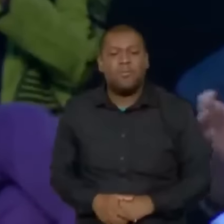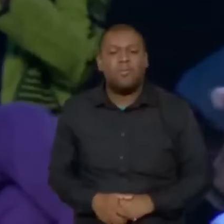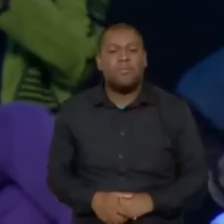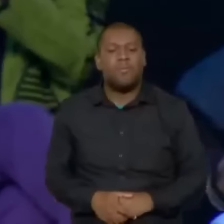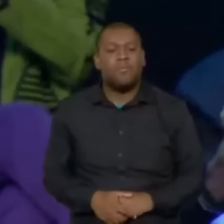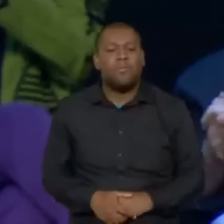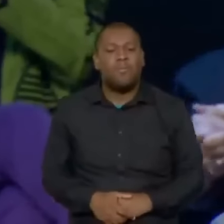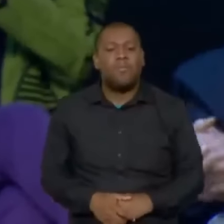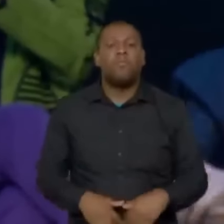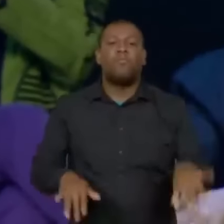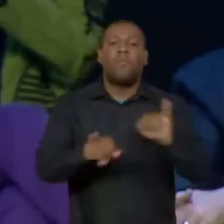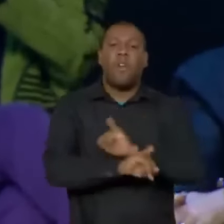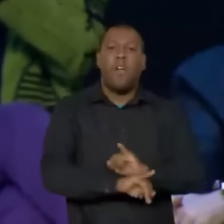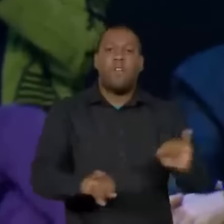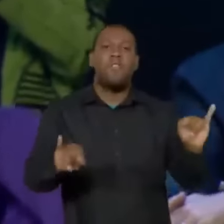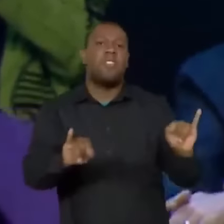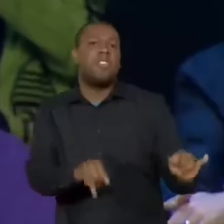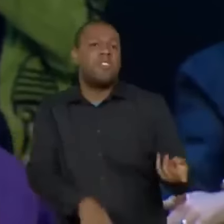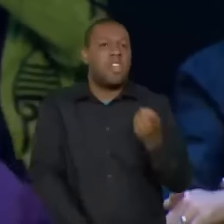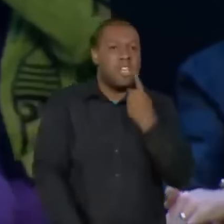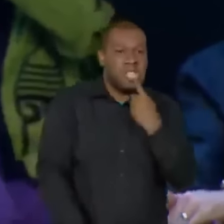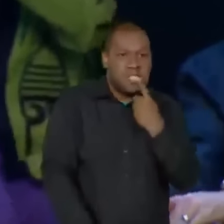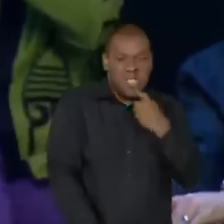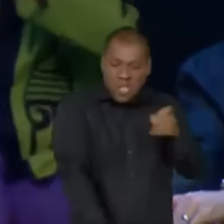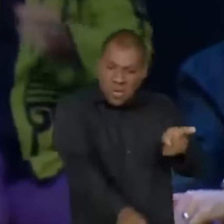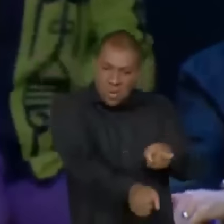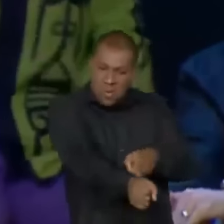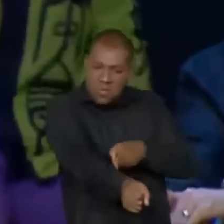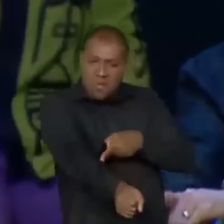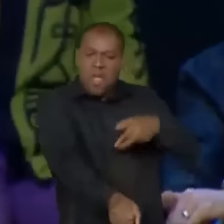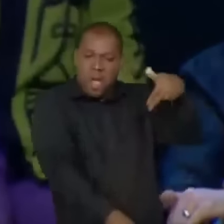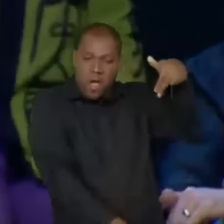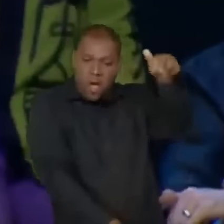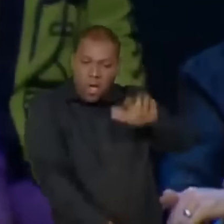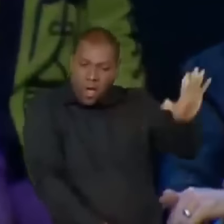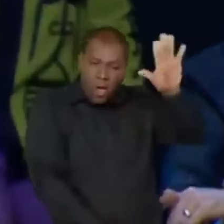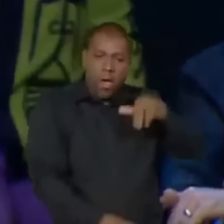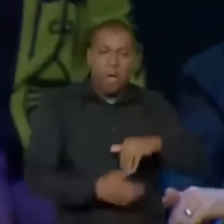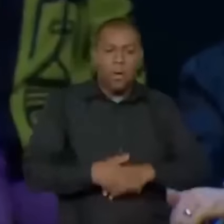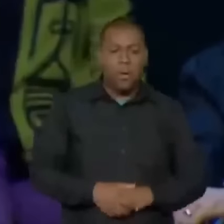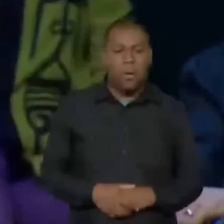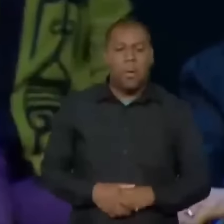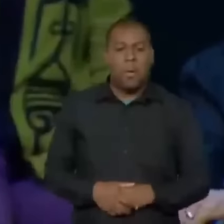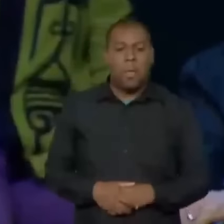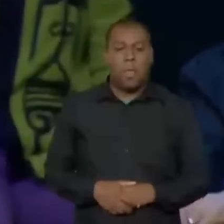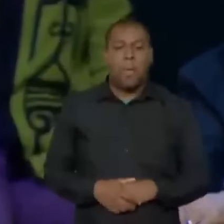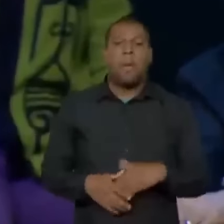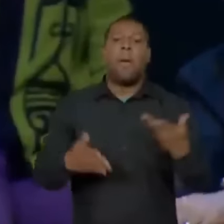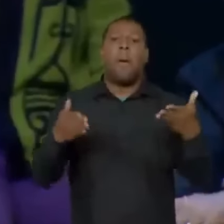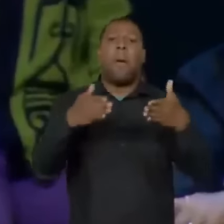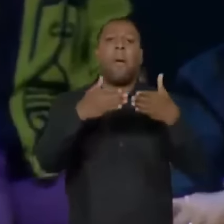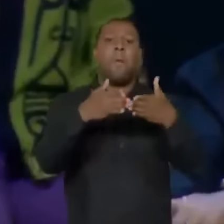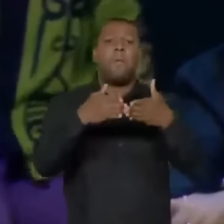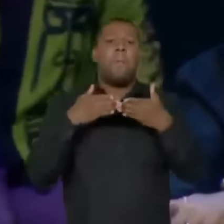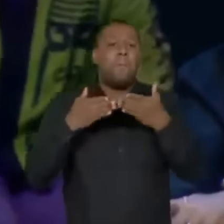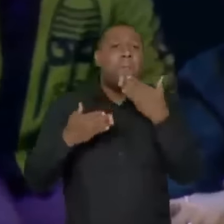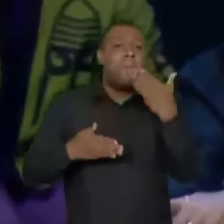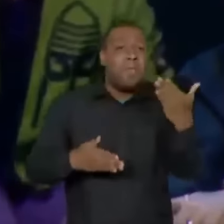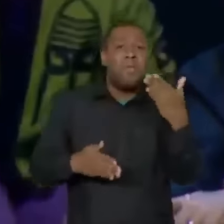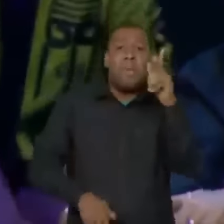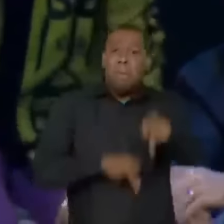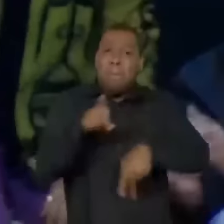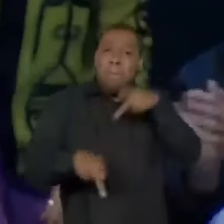confirmando a bravura do sangue nordestino e pediu pelo povo palestino, pela